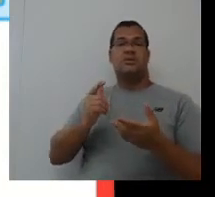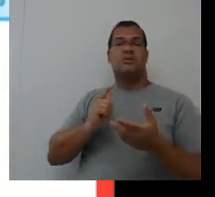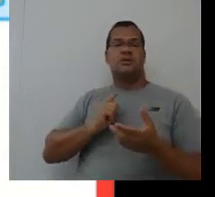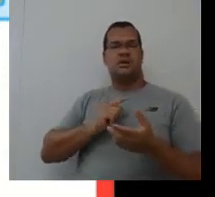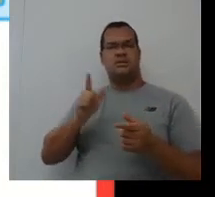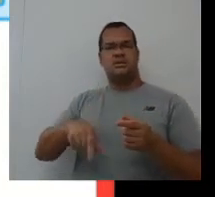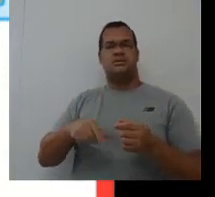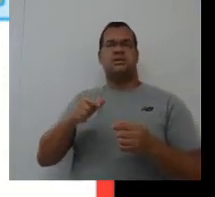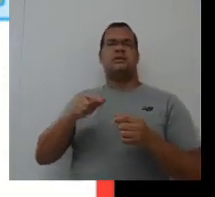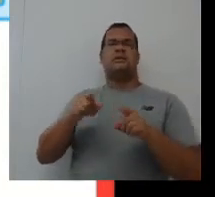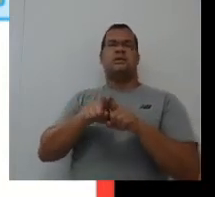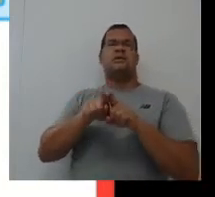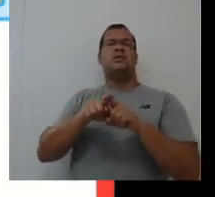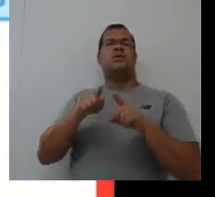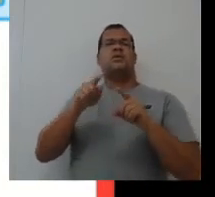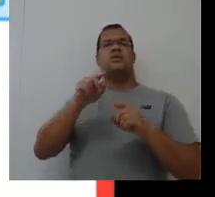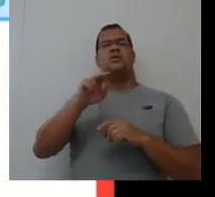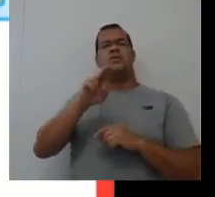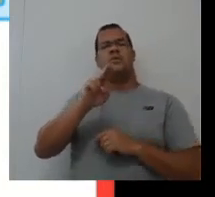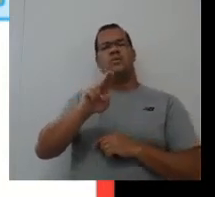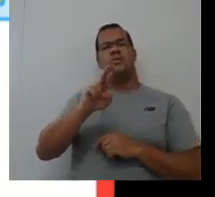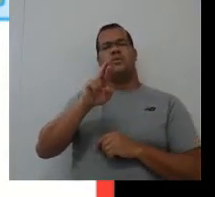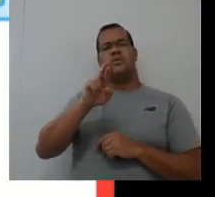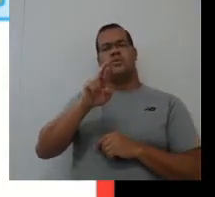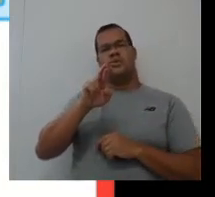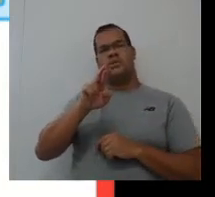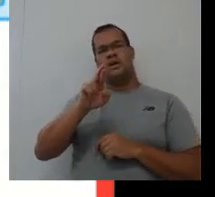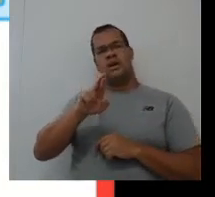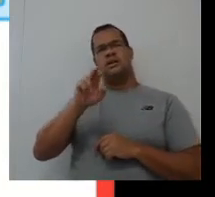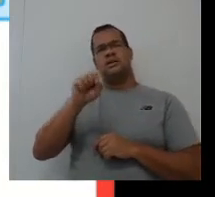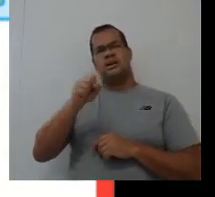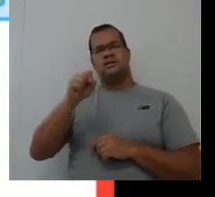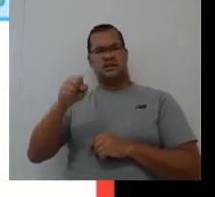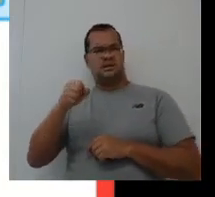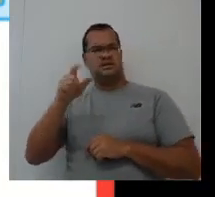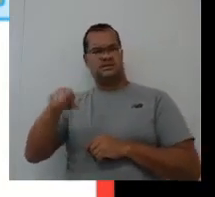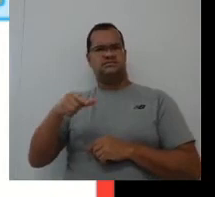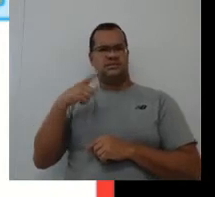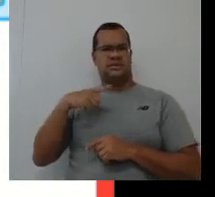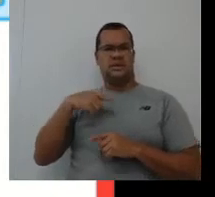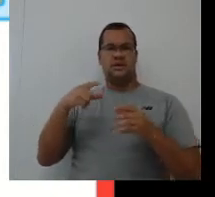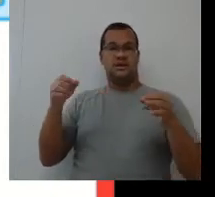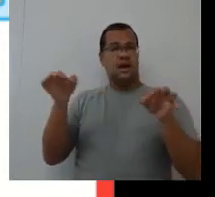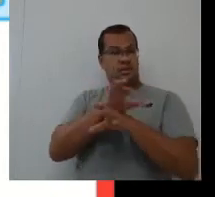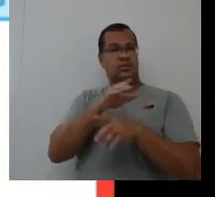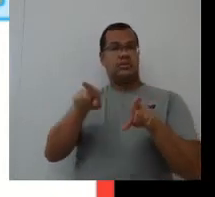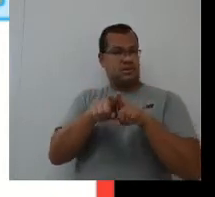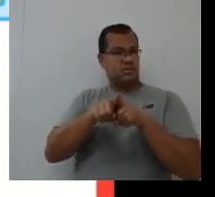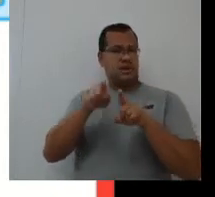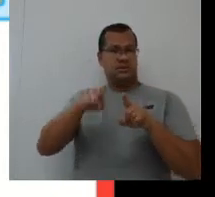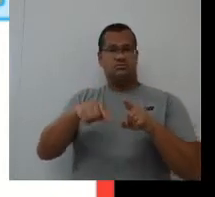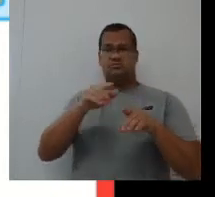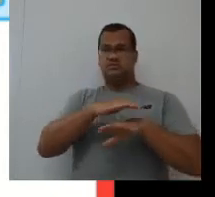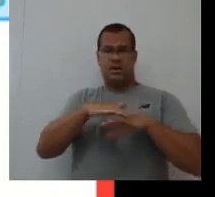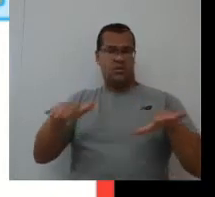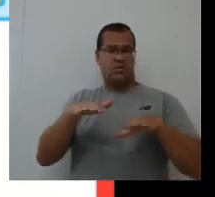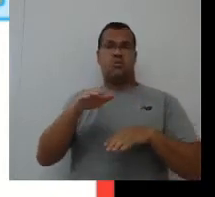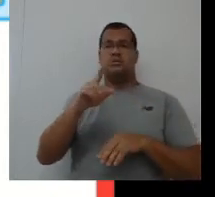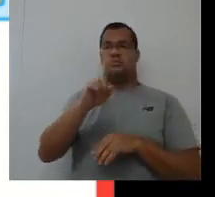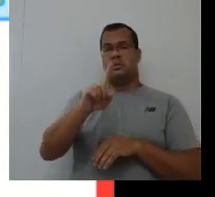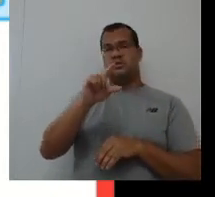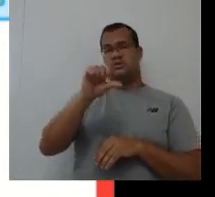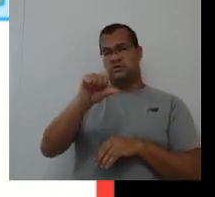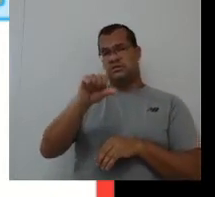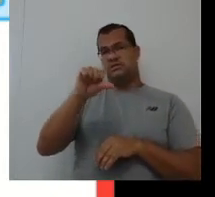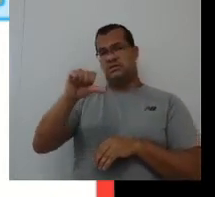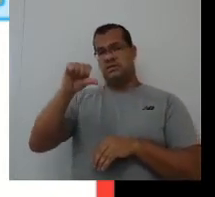ser União das Repúblicas Socialistas Soviéticas, que acabou em 89, e a gente precisa também compreender isso. E outros pequenos países